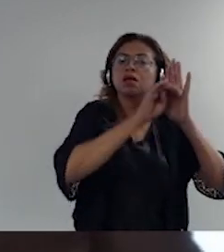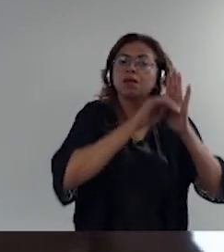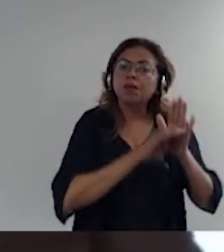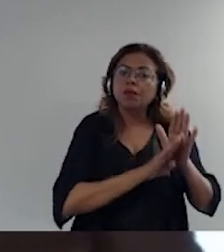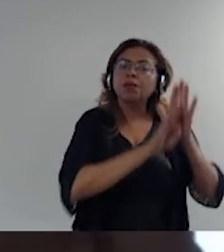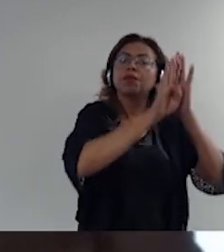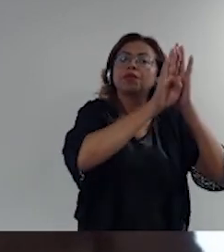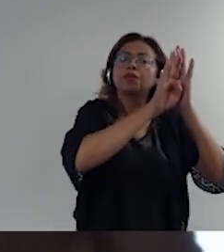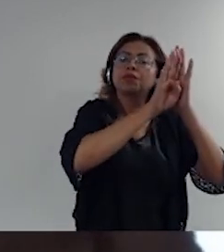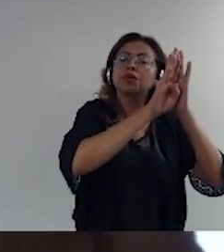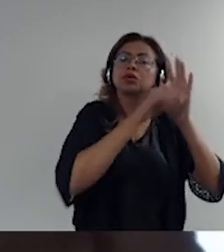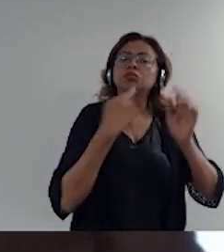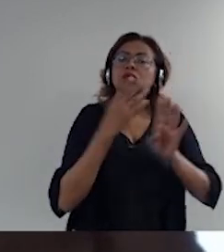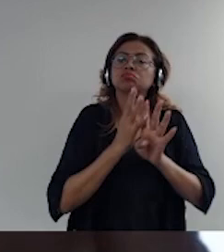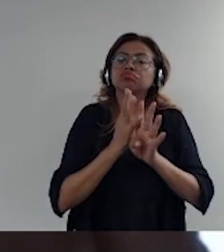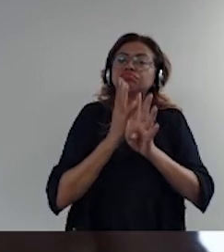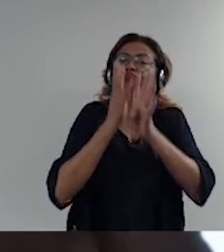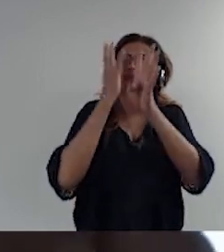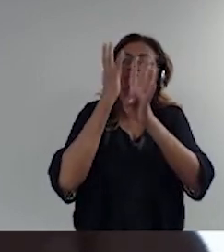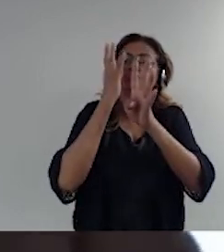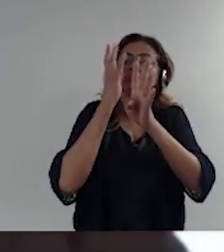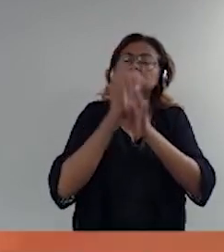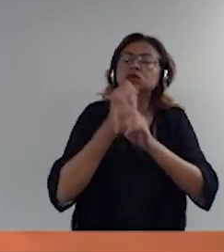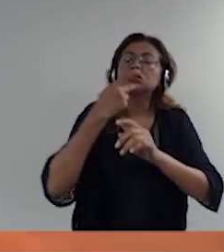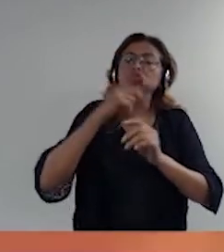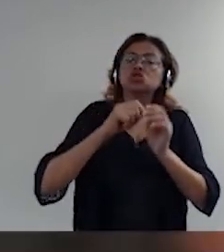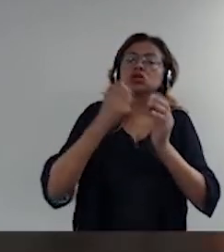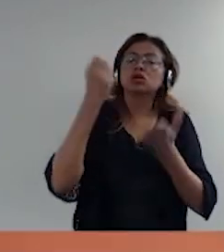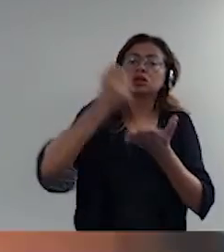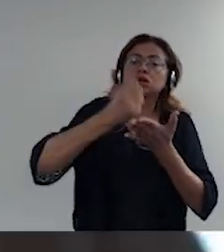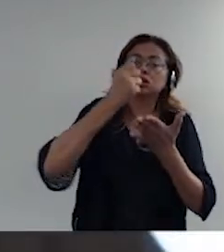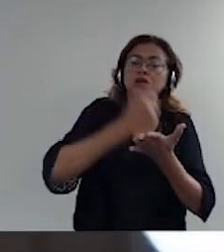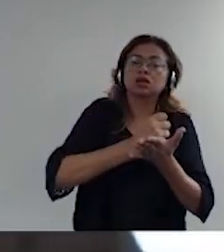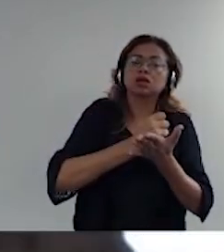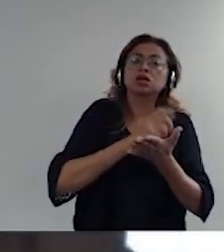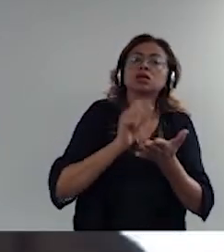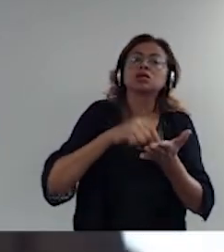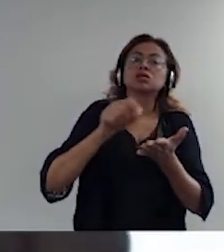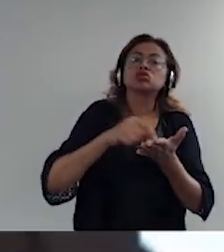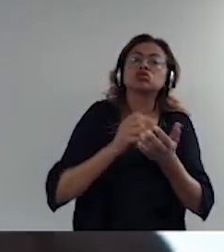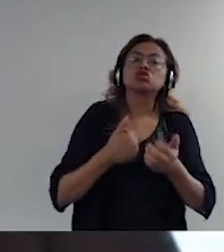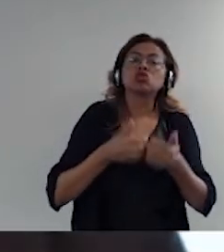acelerada, né, da fila de pedidos de registro de ofertas. É um dos vários fatores, né?